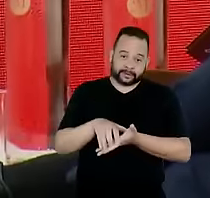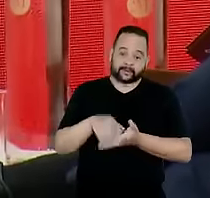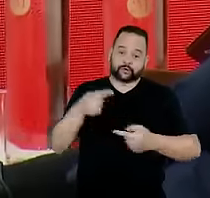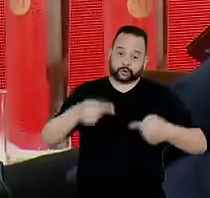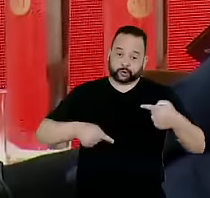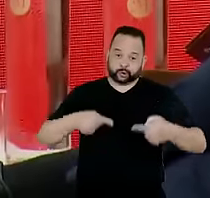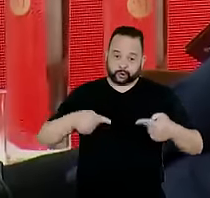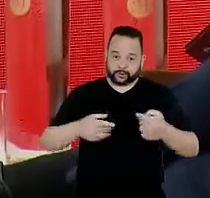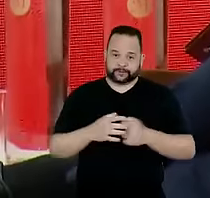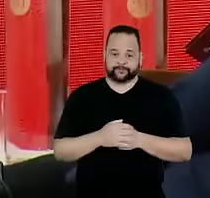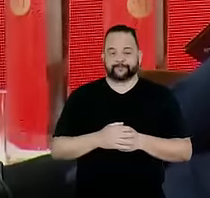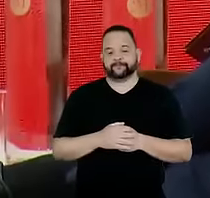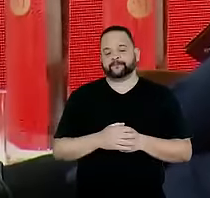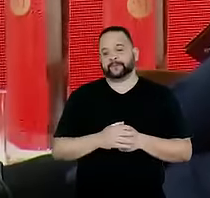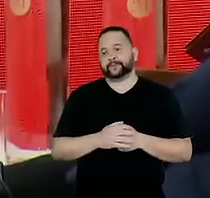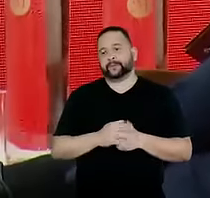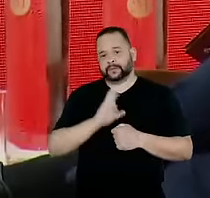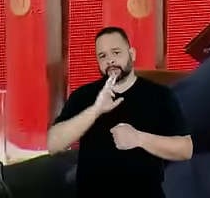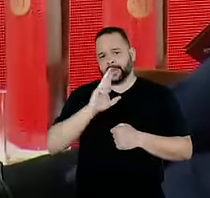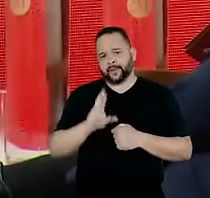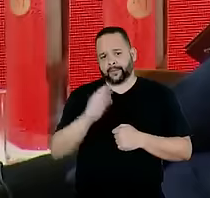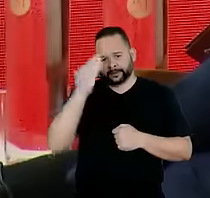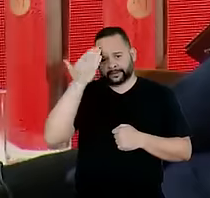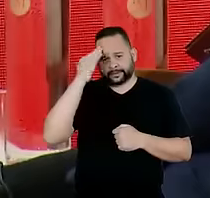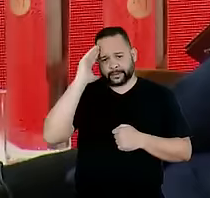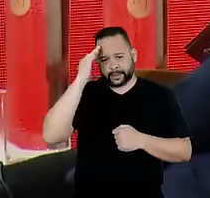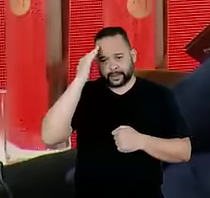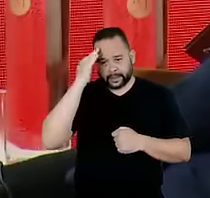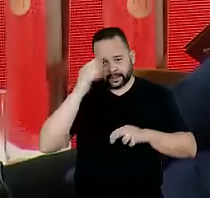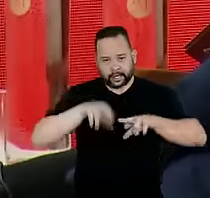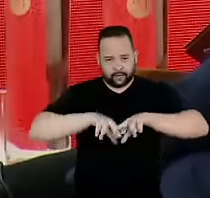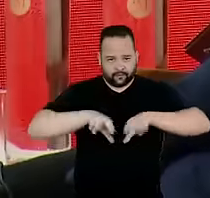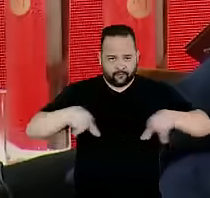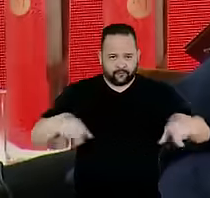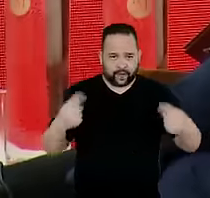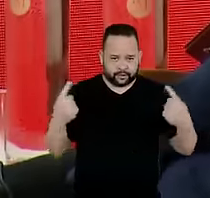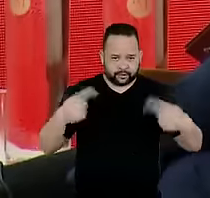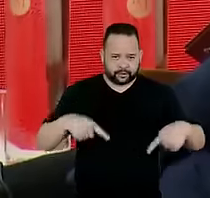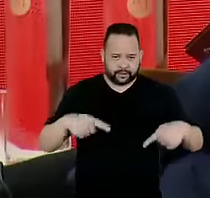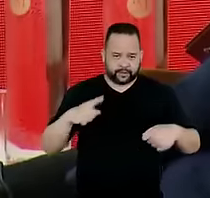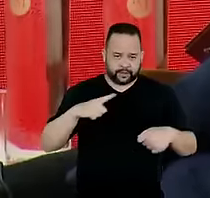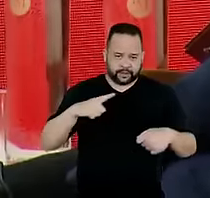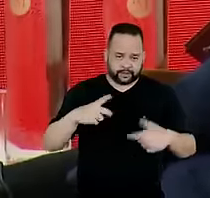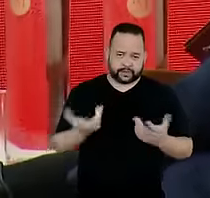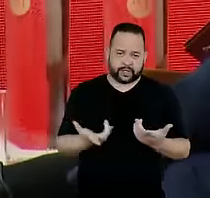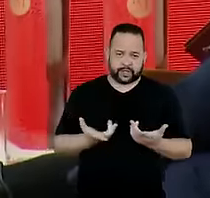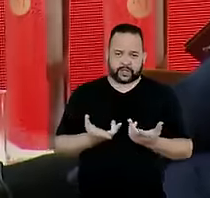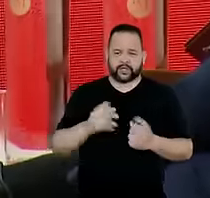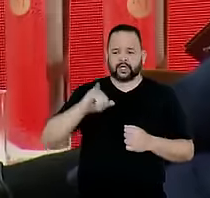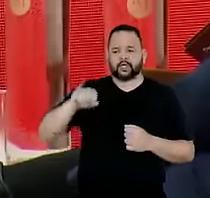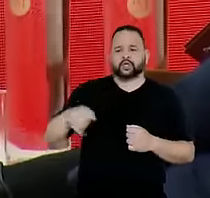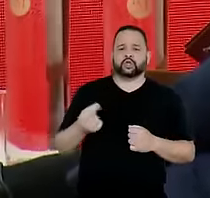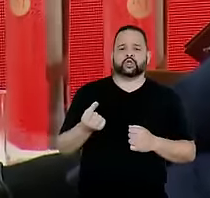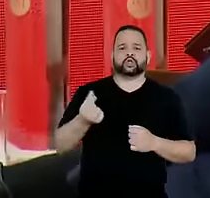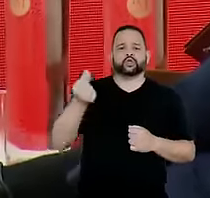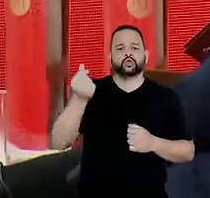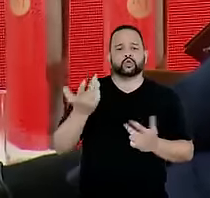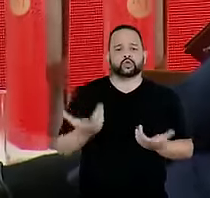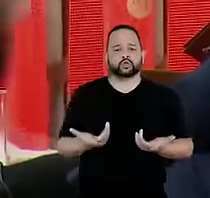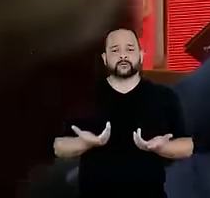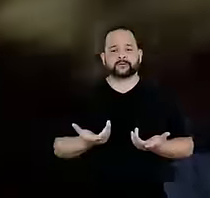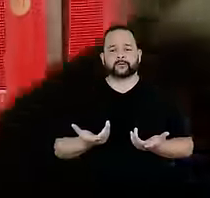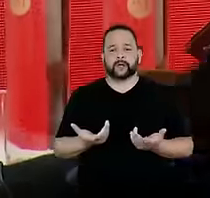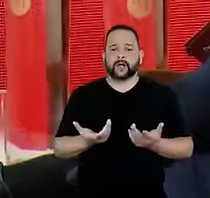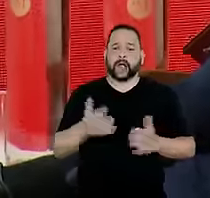dito isso e e entendendo os desafios que a gente tem no processo de inflação a pergunta é os juros eh pode ser que não subam mais